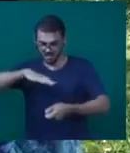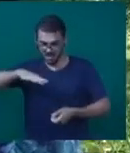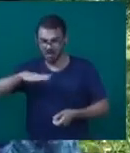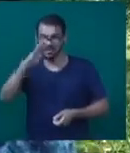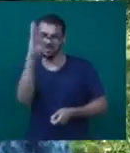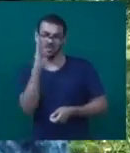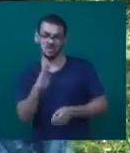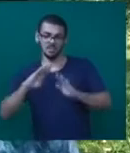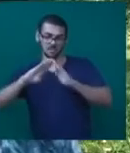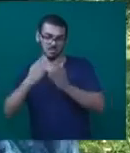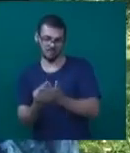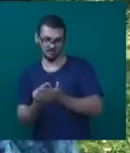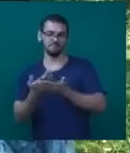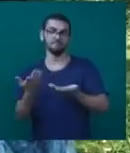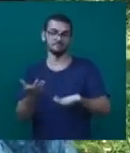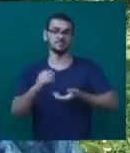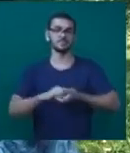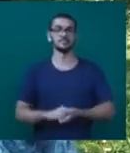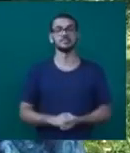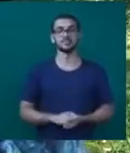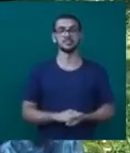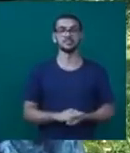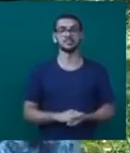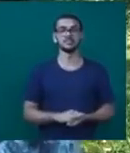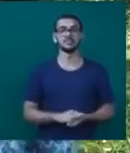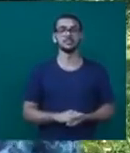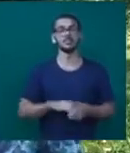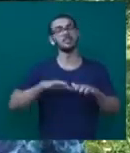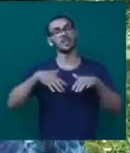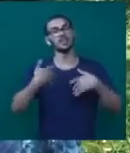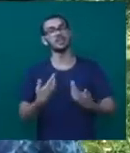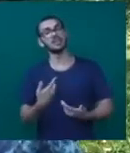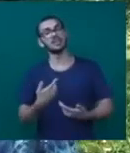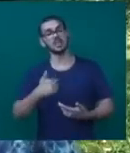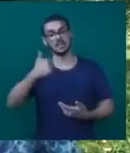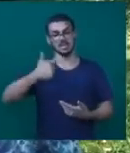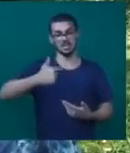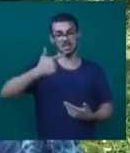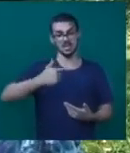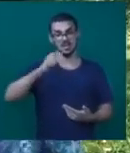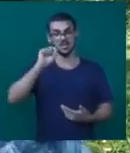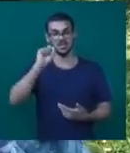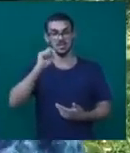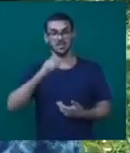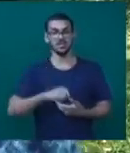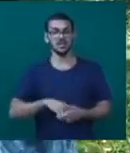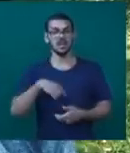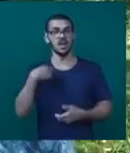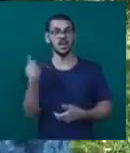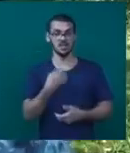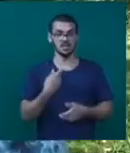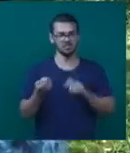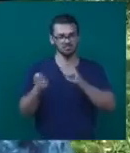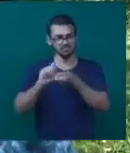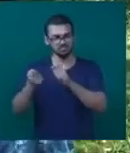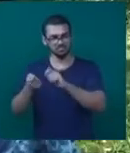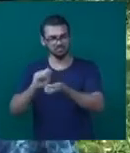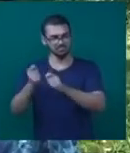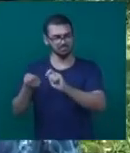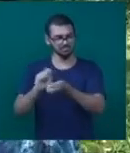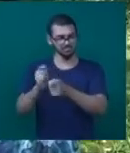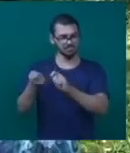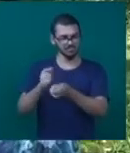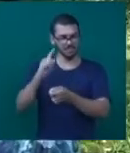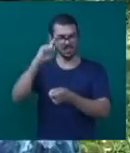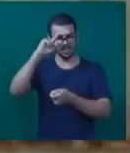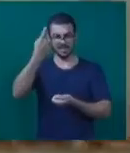escolar, principalmente. E a segunda etapa foi, então, transformar essas ideias num projeto aplicável nas